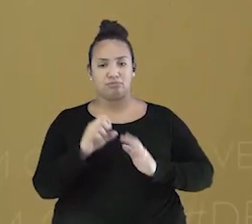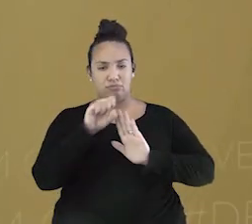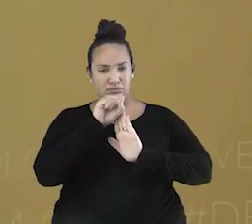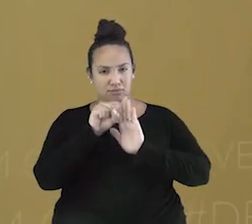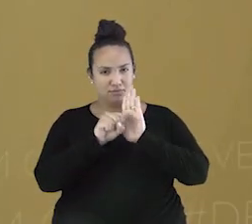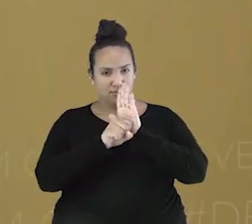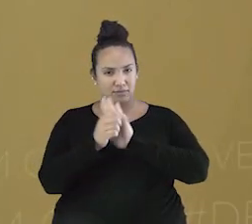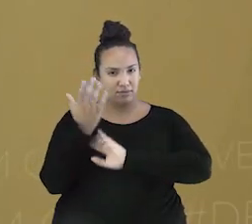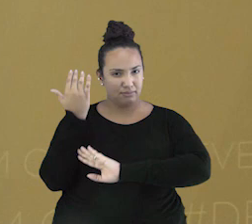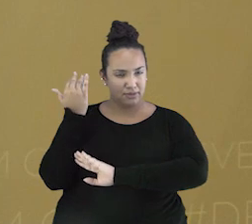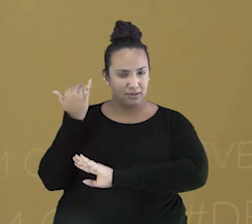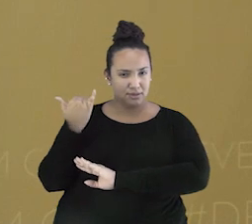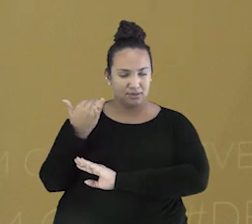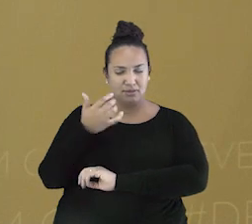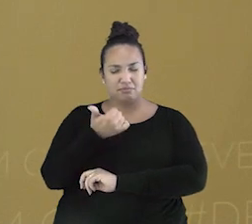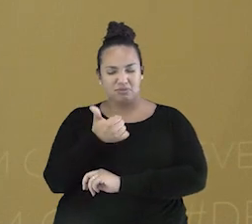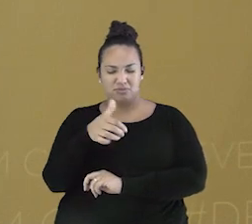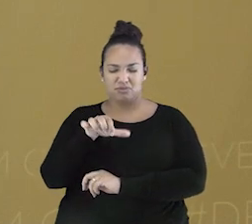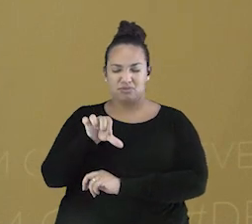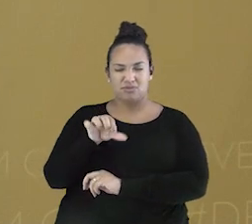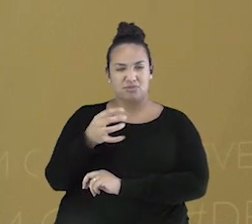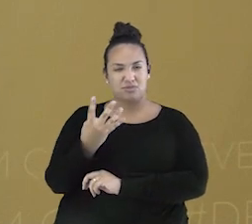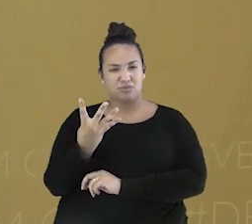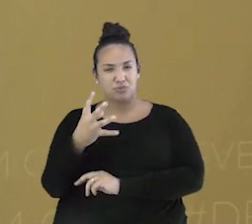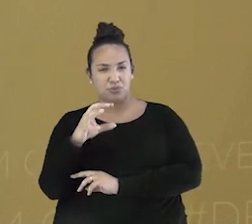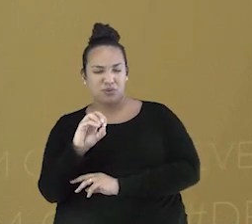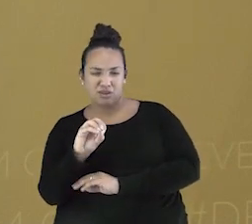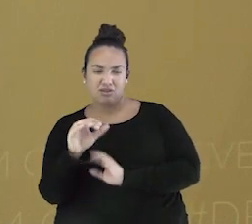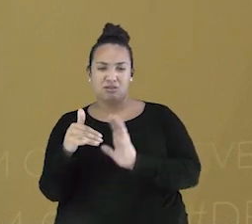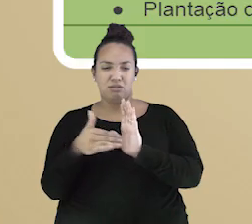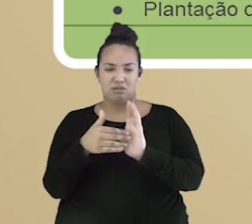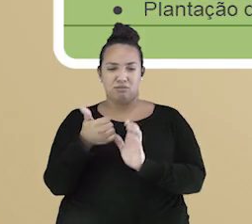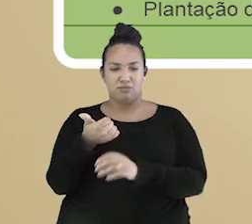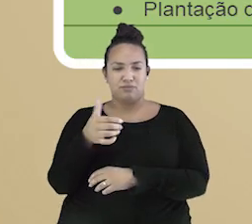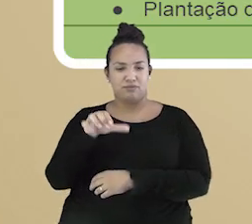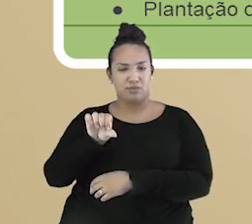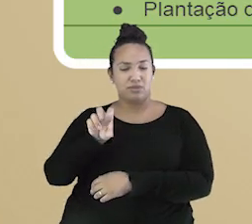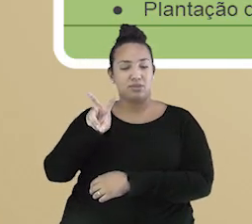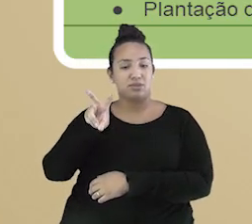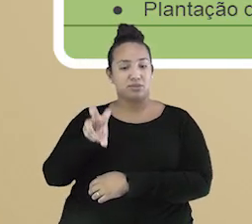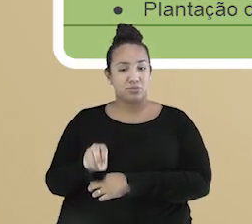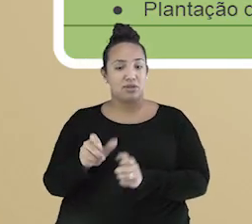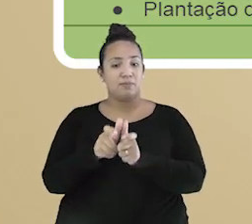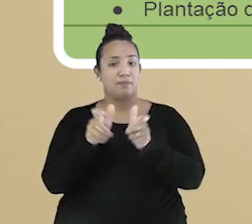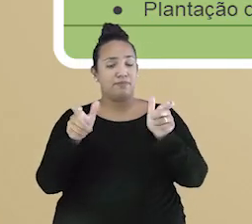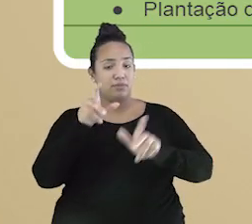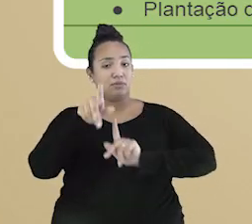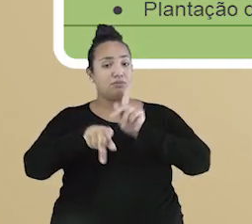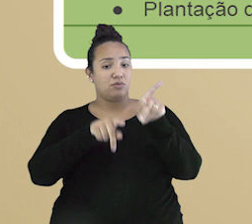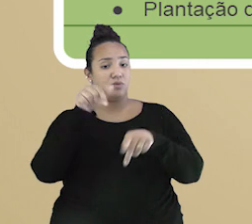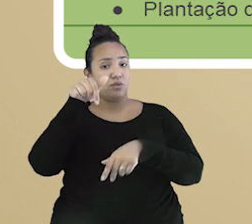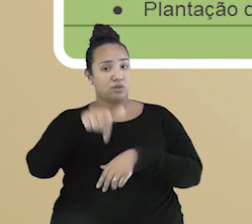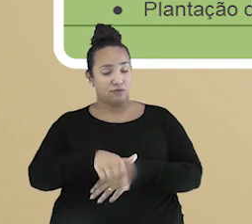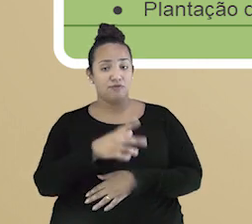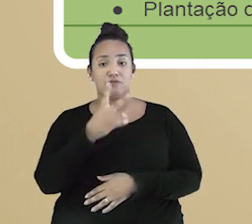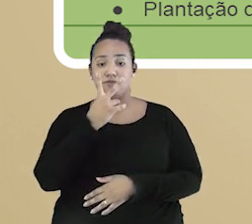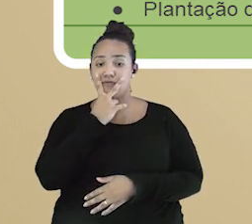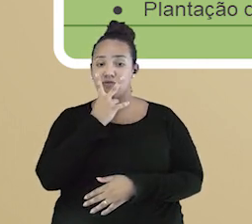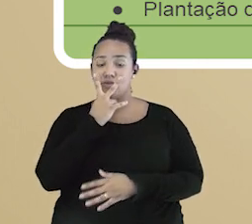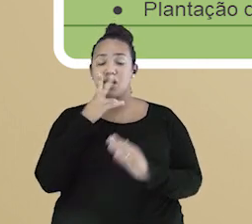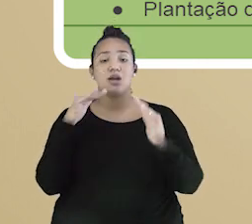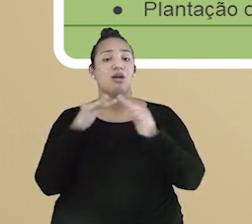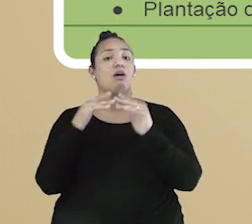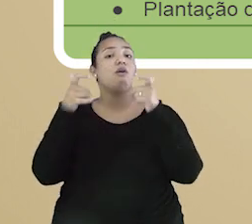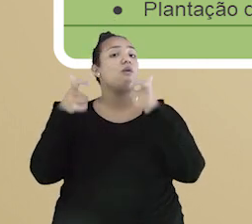passado, lá nas décadas de 1940 e 1950, a maior parte da população do nosso estado vivia em áreas